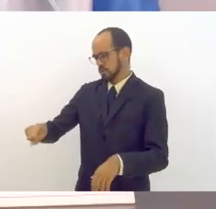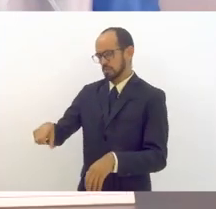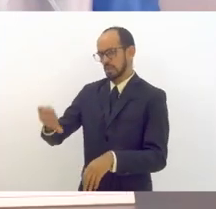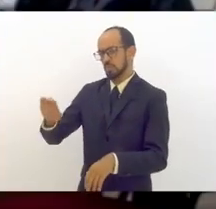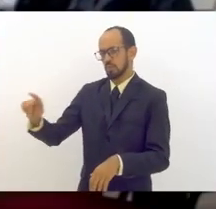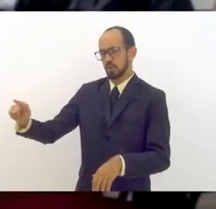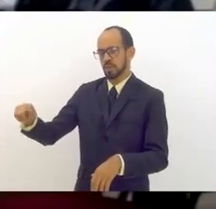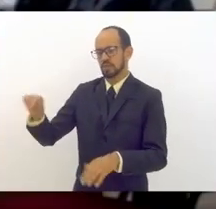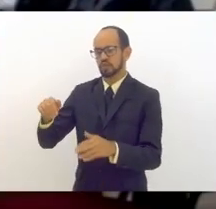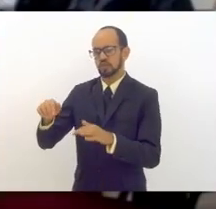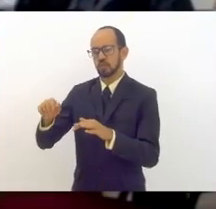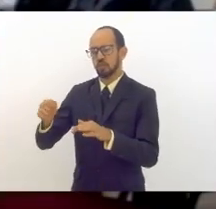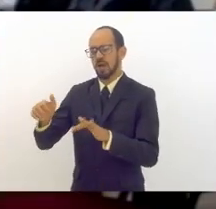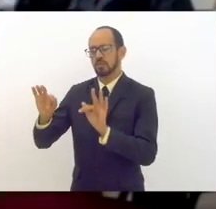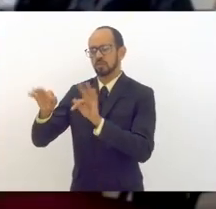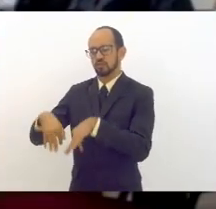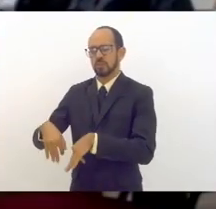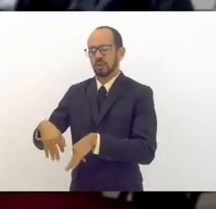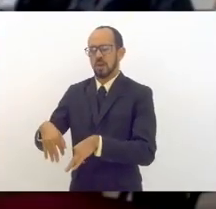fase final aí de